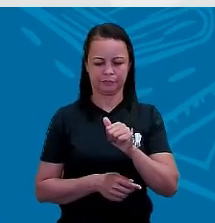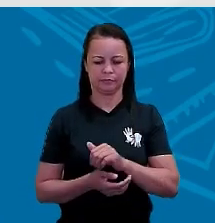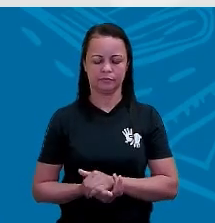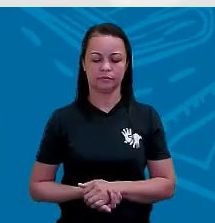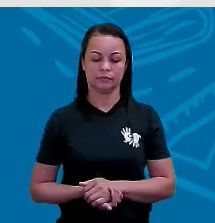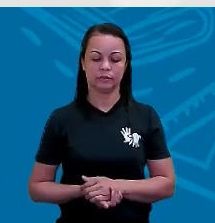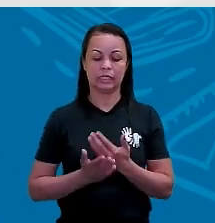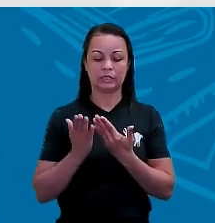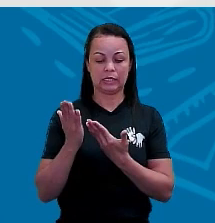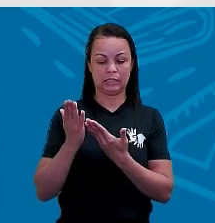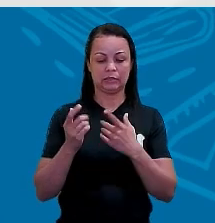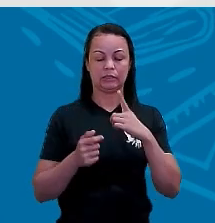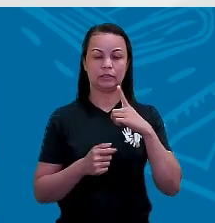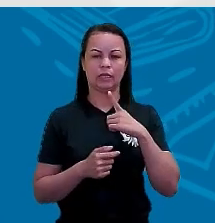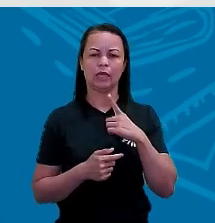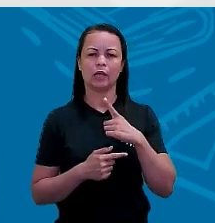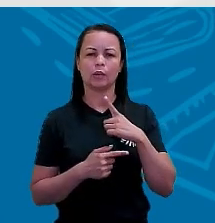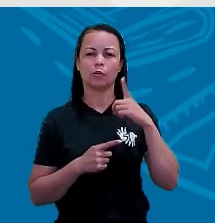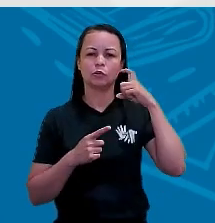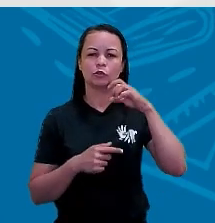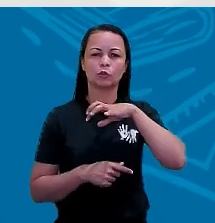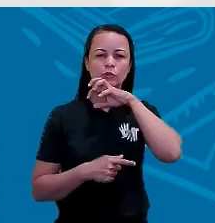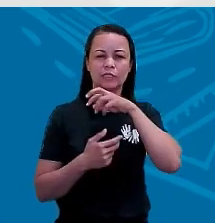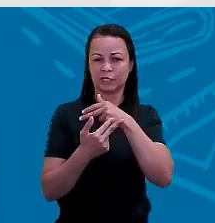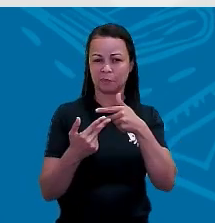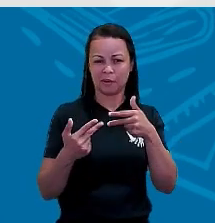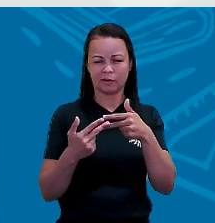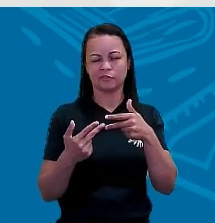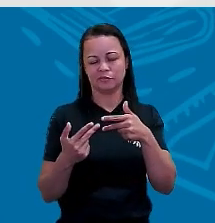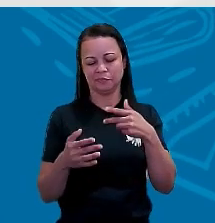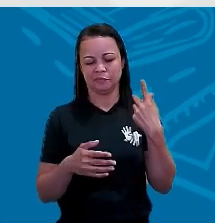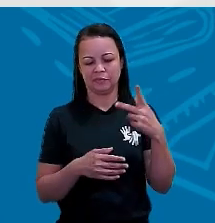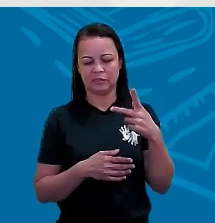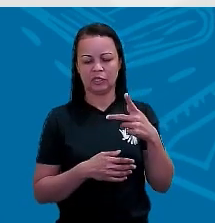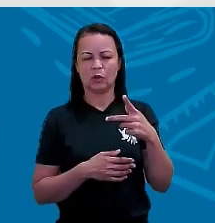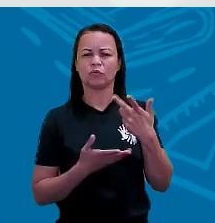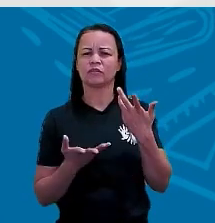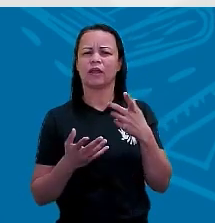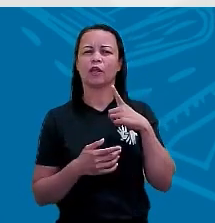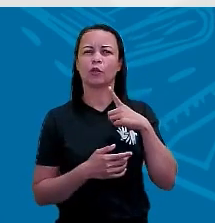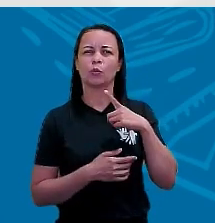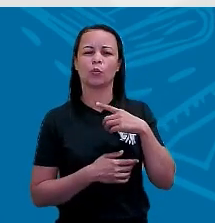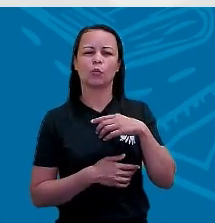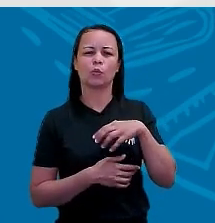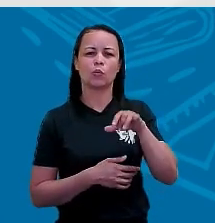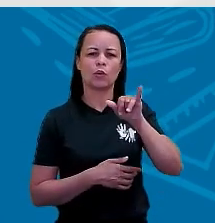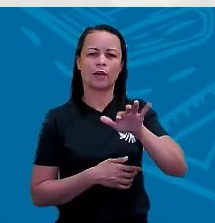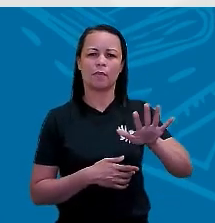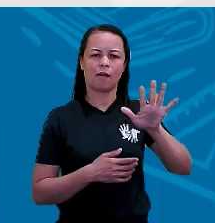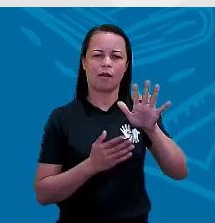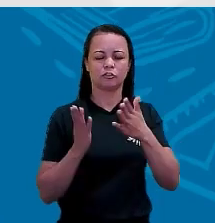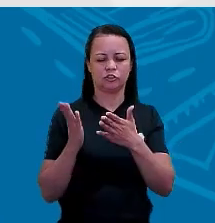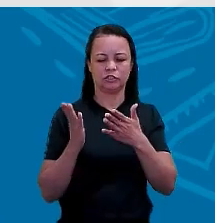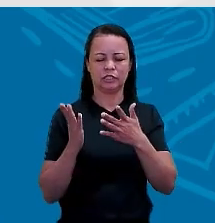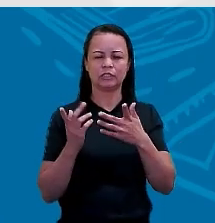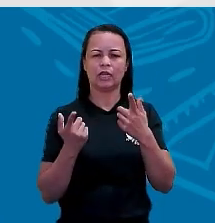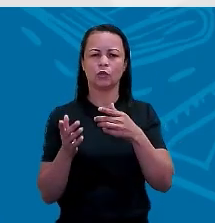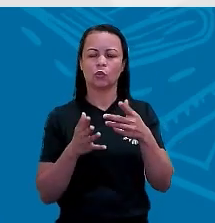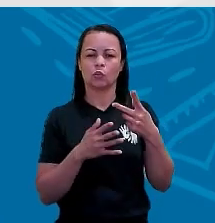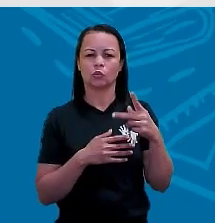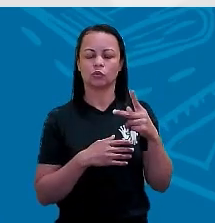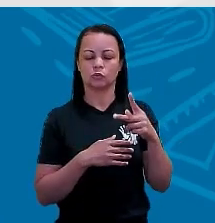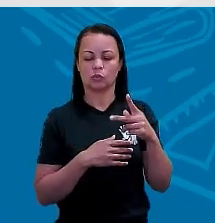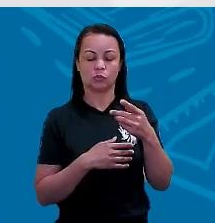Aqui nós temos sons de animais. Quando a gente faz um desenho e coloca lá o som daquele animal, como aqui,